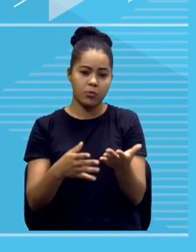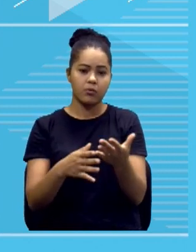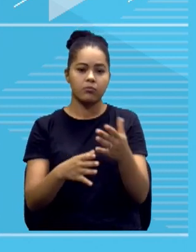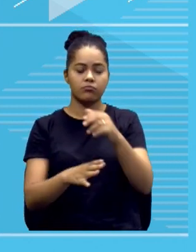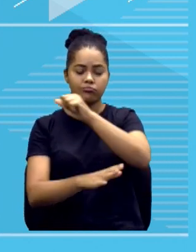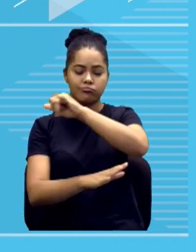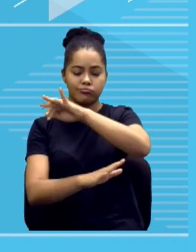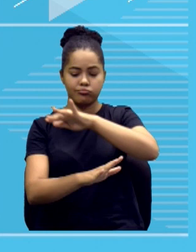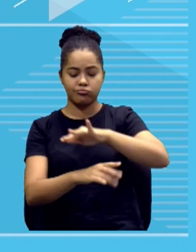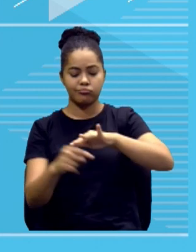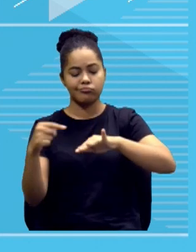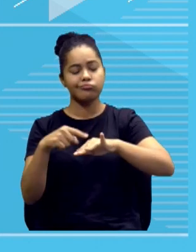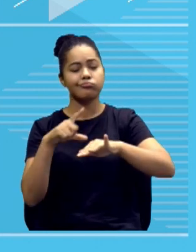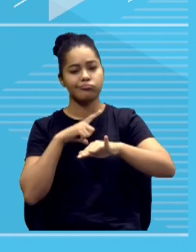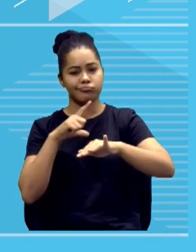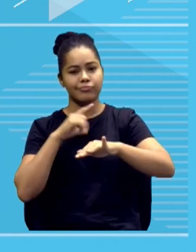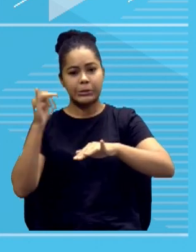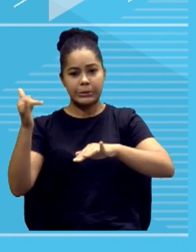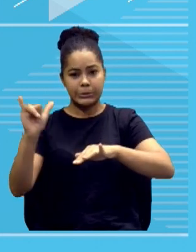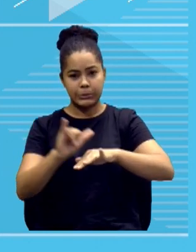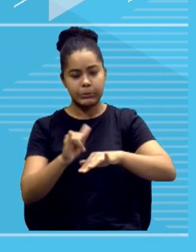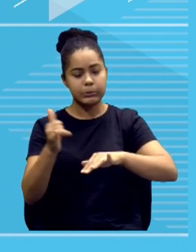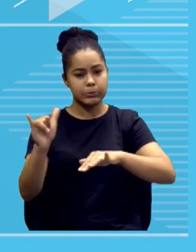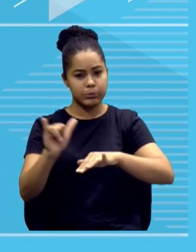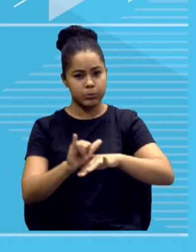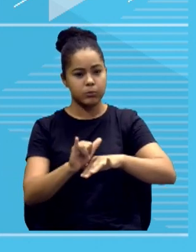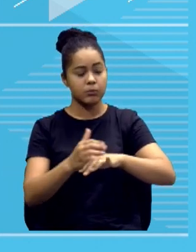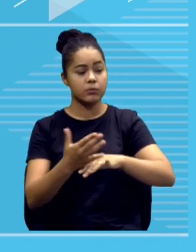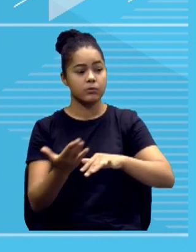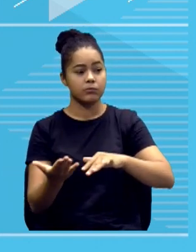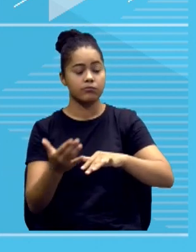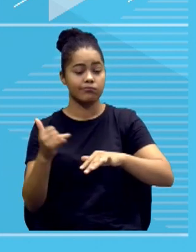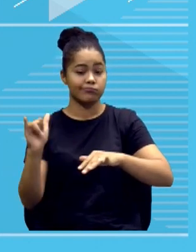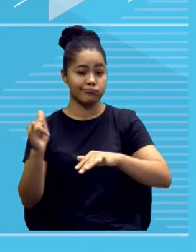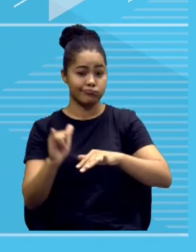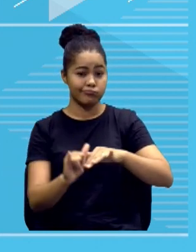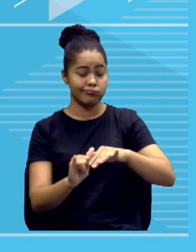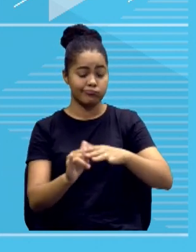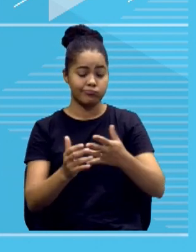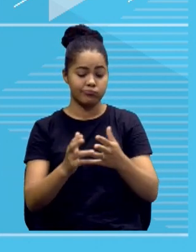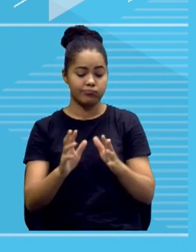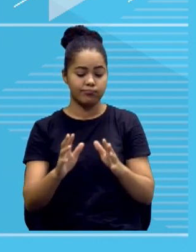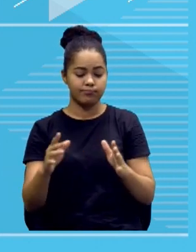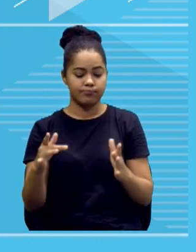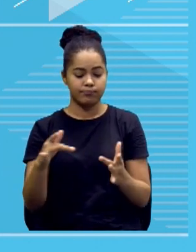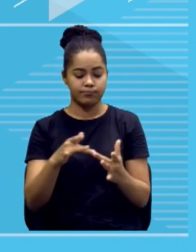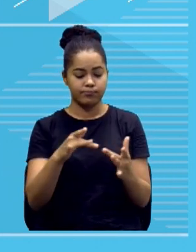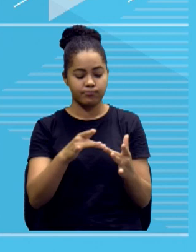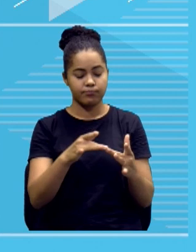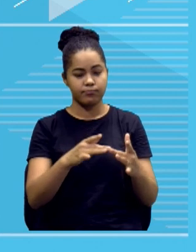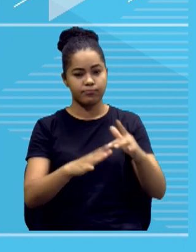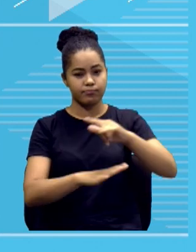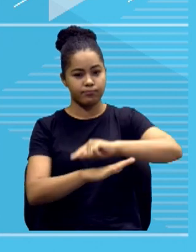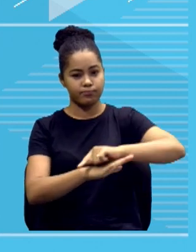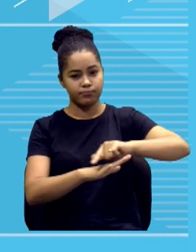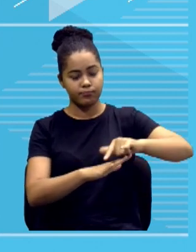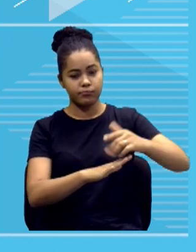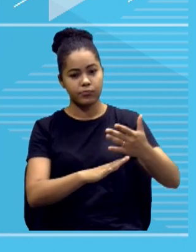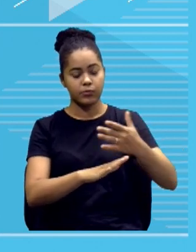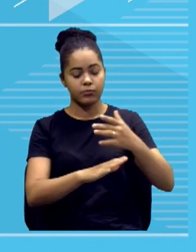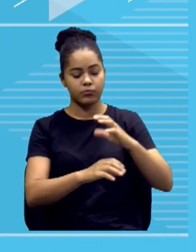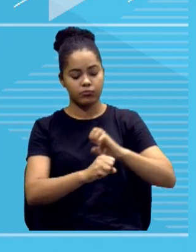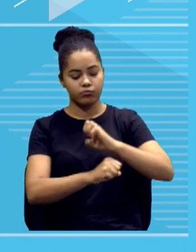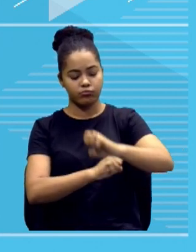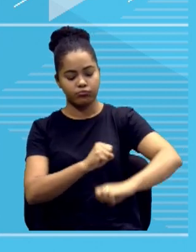tá bom? São raios carregados de energia. Então, essa energia, quando interage com a placa, faz com que ela libere